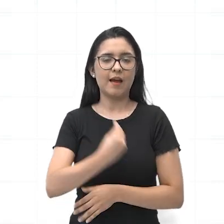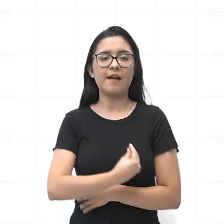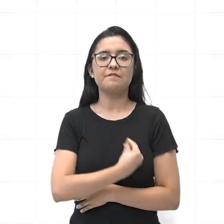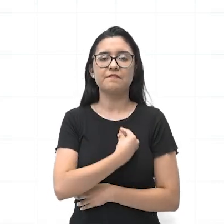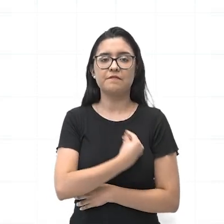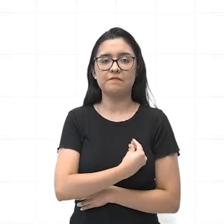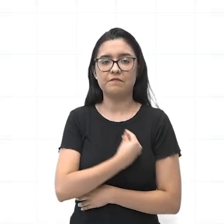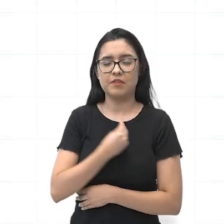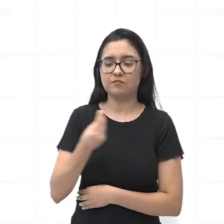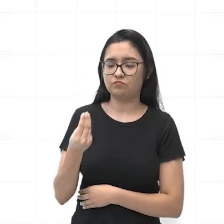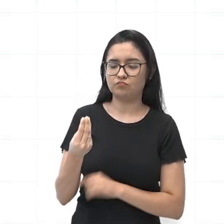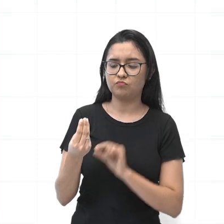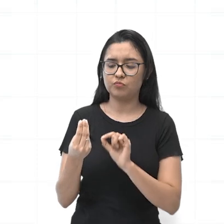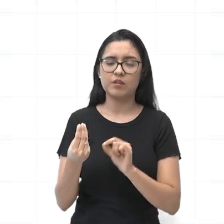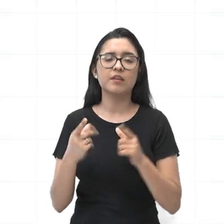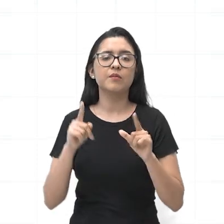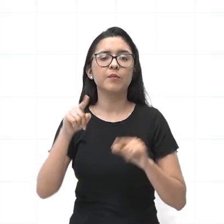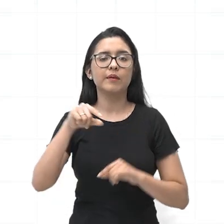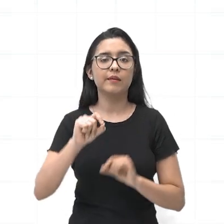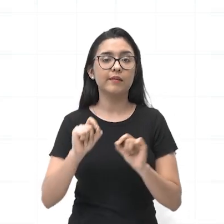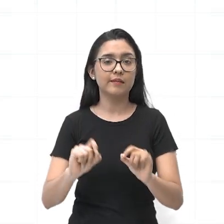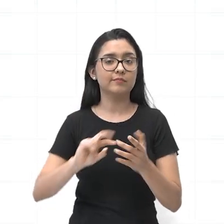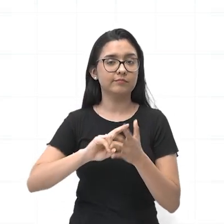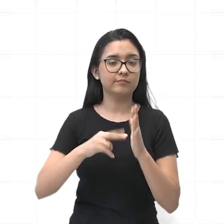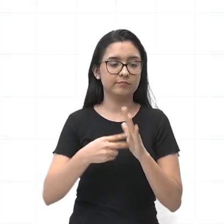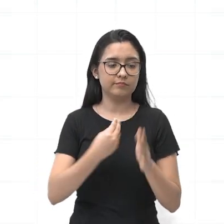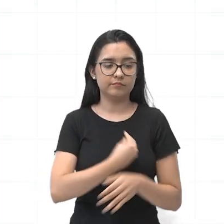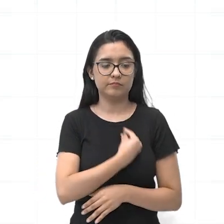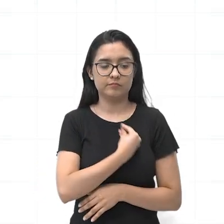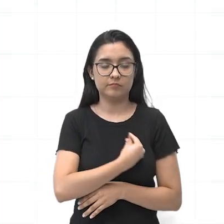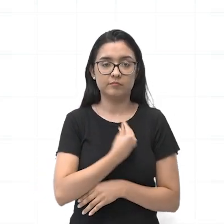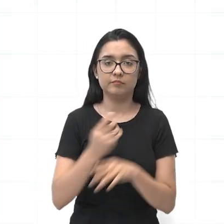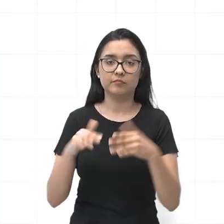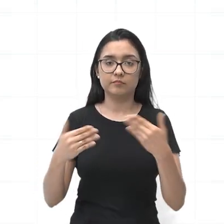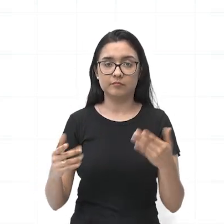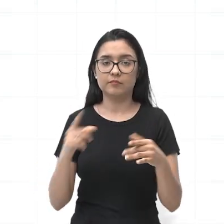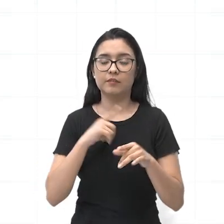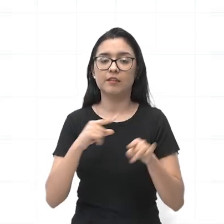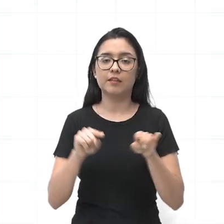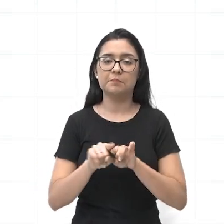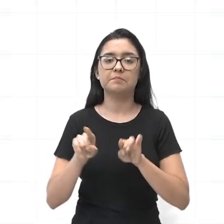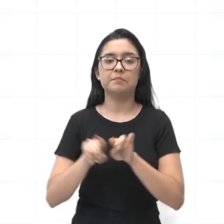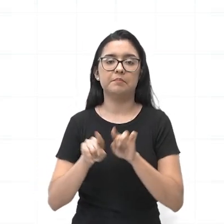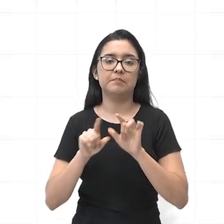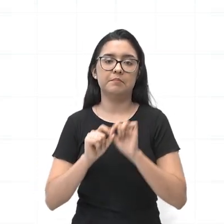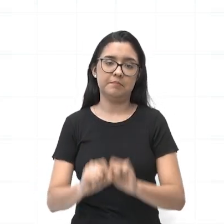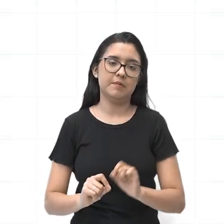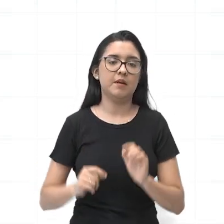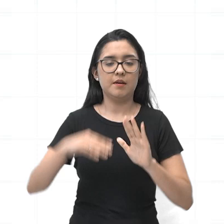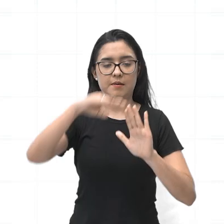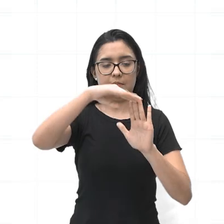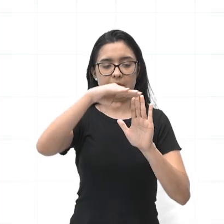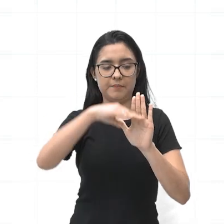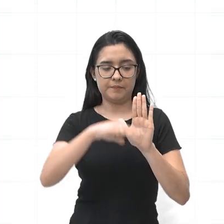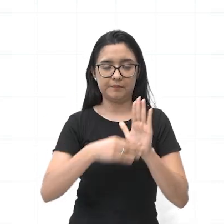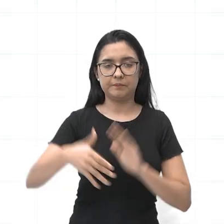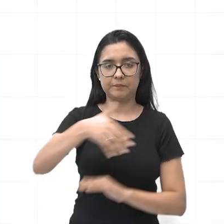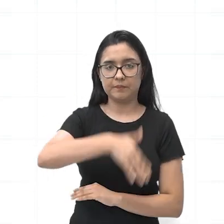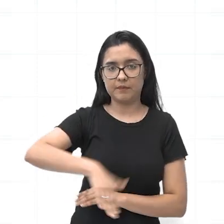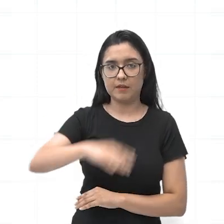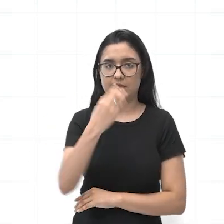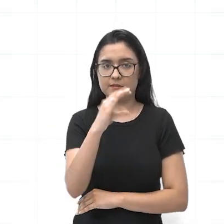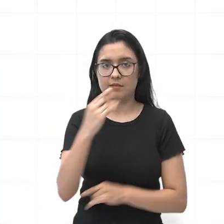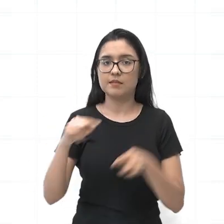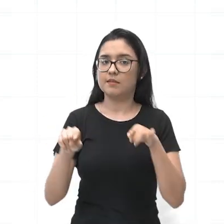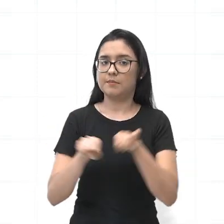é considerado um ser vivo. E os níveis de organização, tanto em ciências quanto também